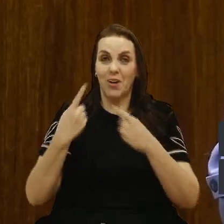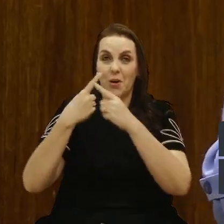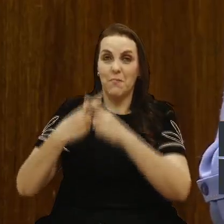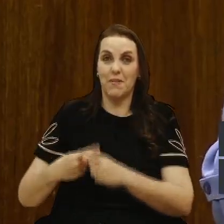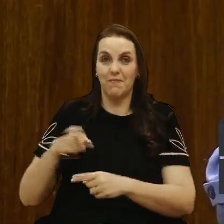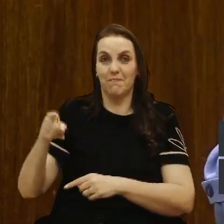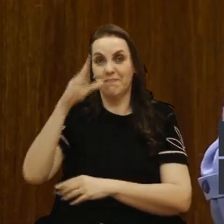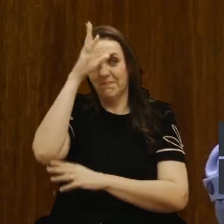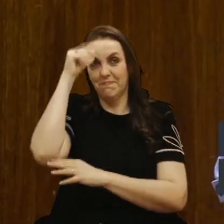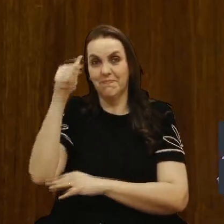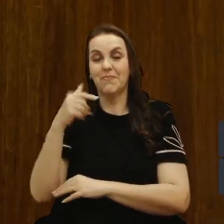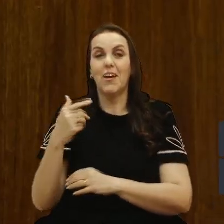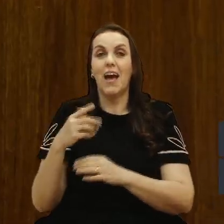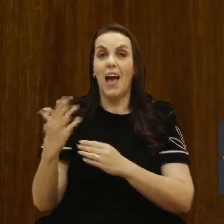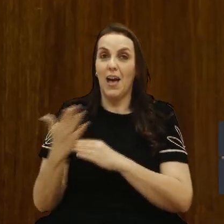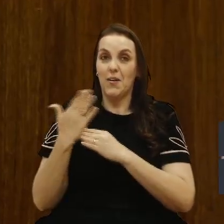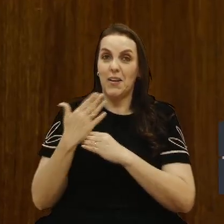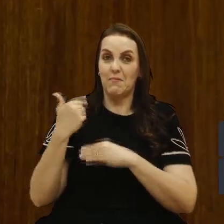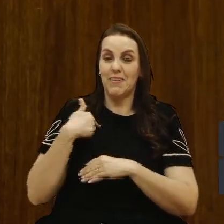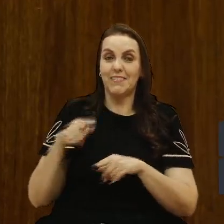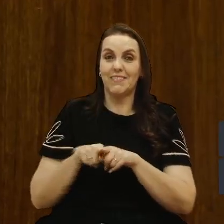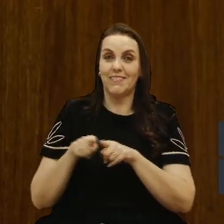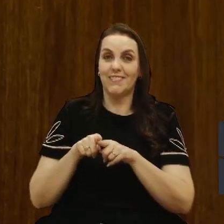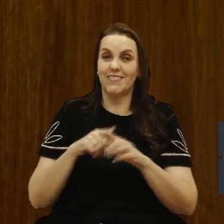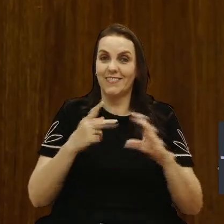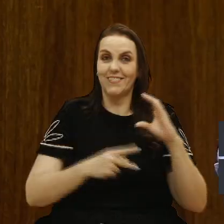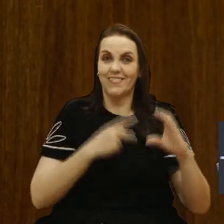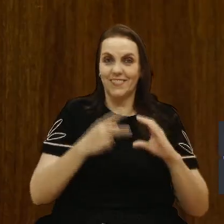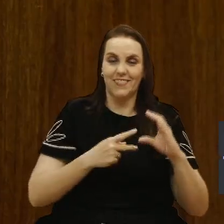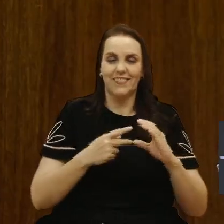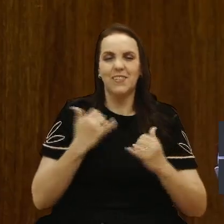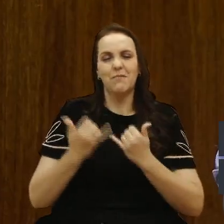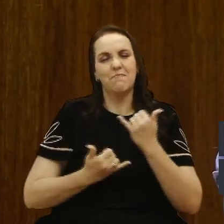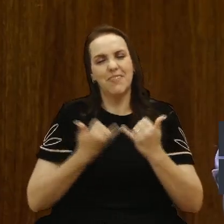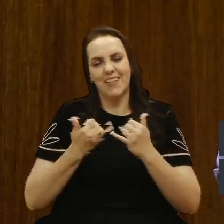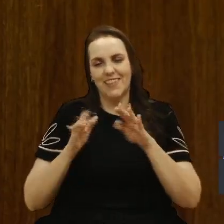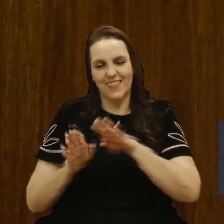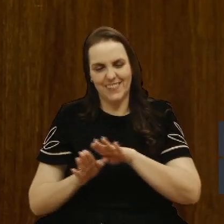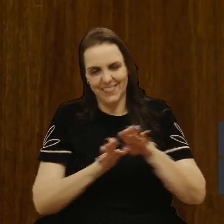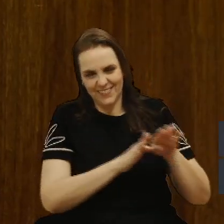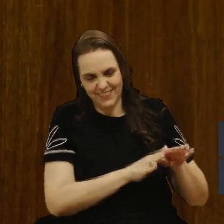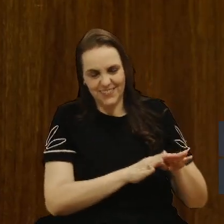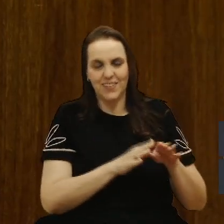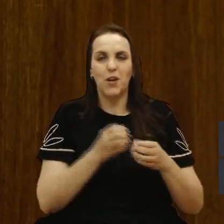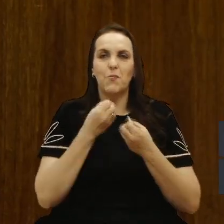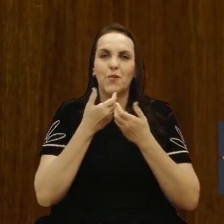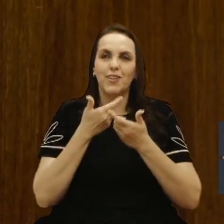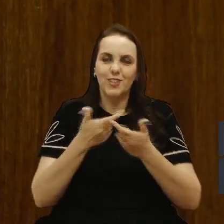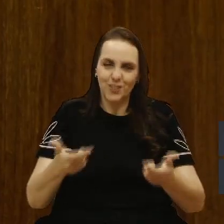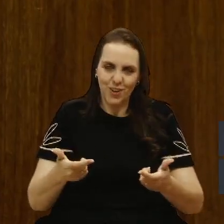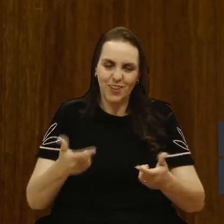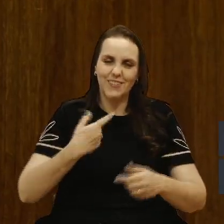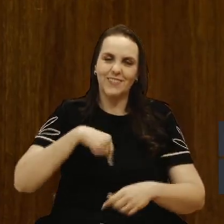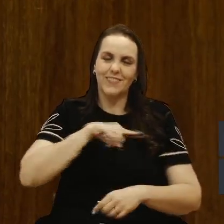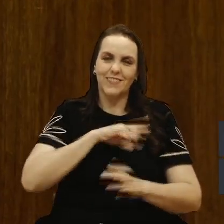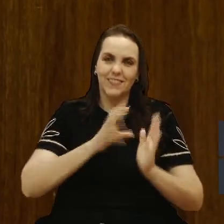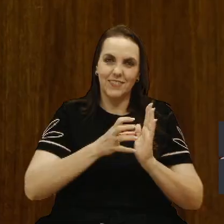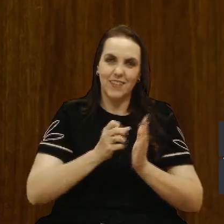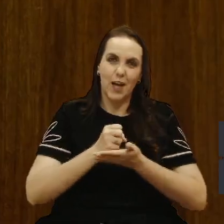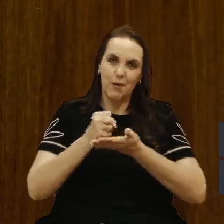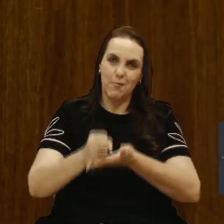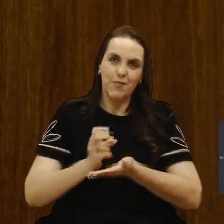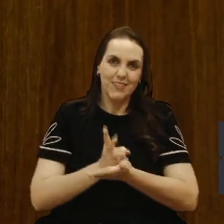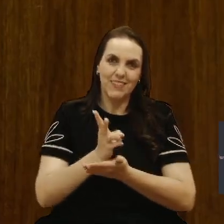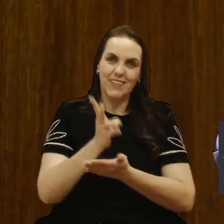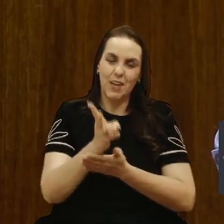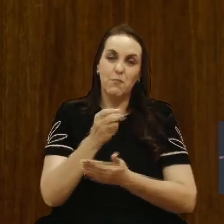contamos com a sua colaboração com o time da Câmara. Brincadeiras à parte, boa sorte e conte com a nossa bancada sempre para que a gente possa fazer um bom trabalho,